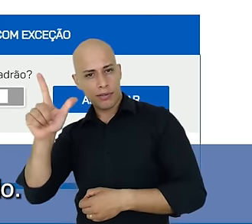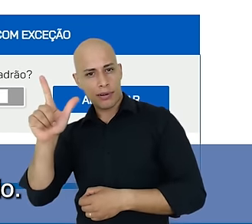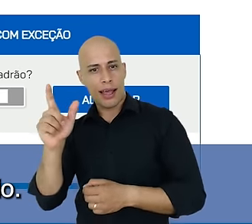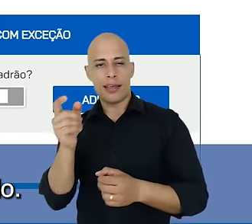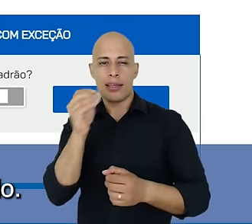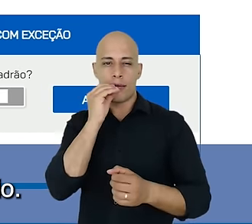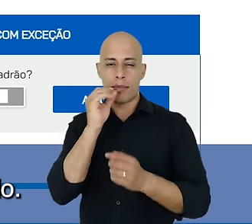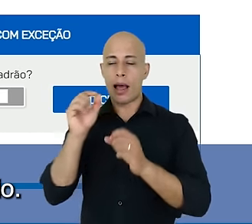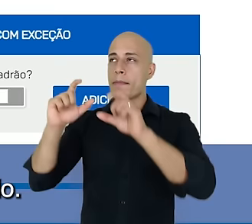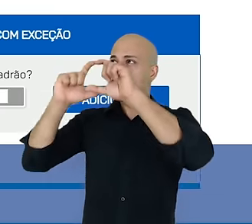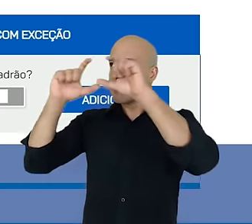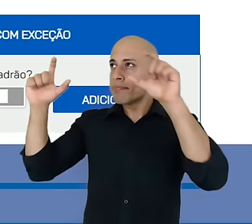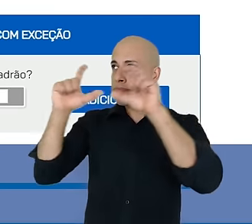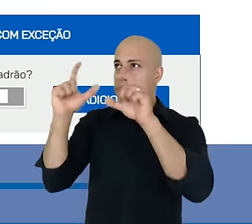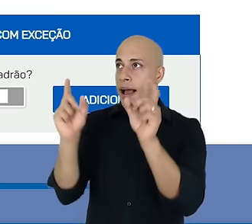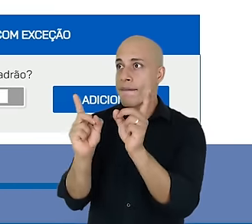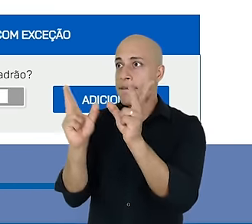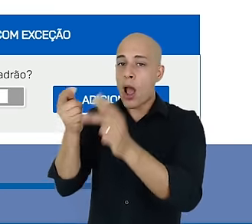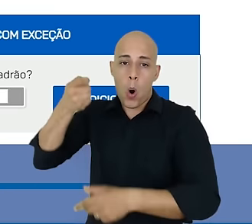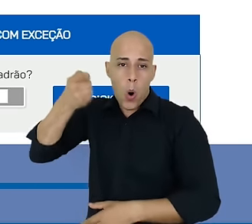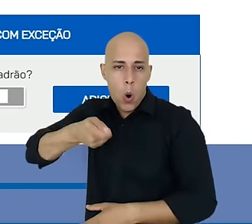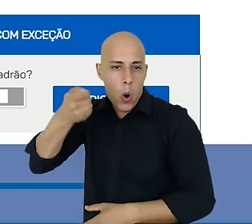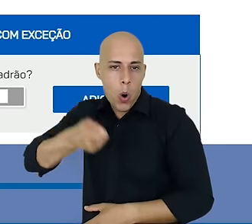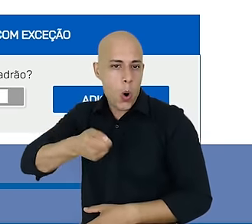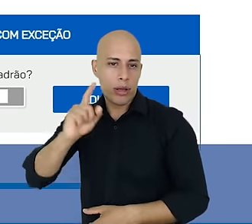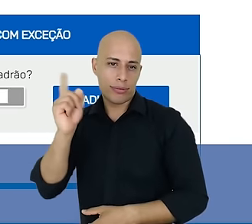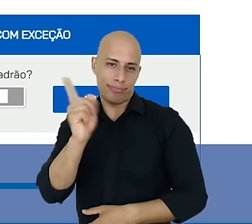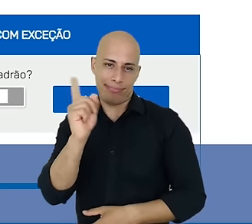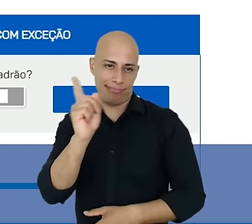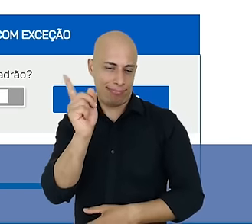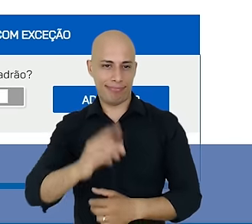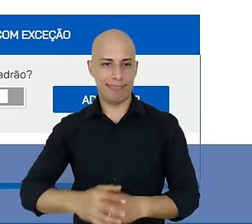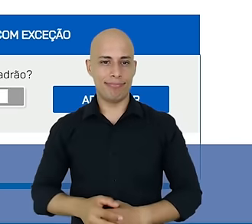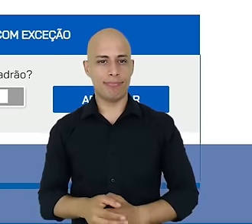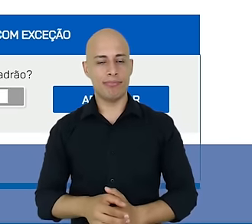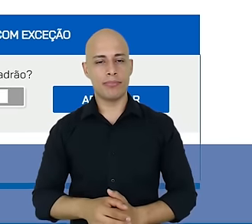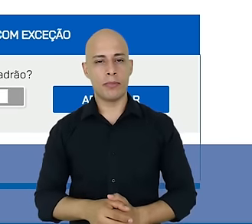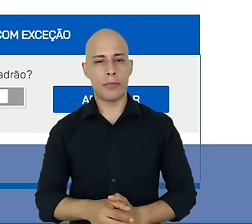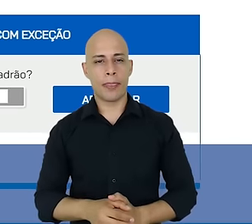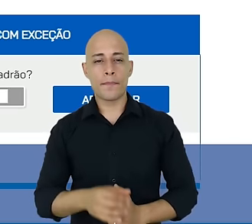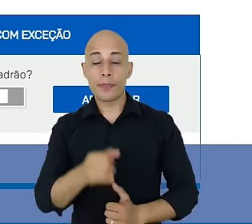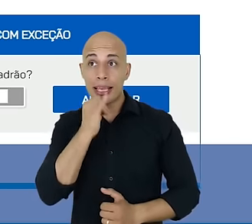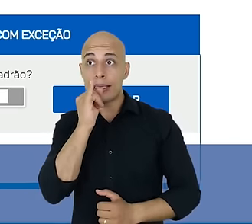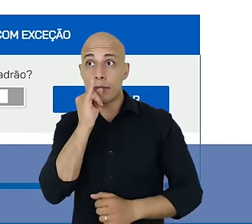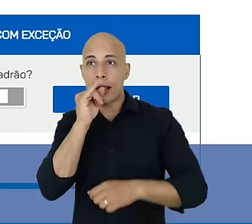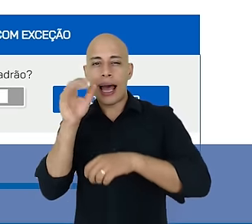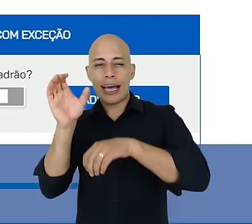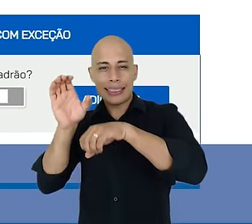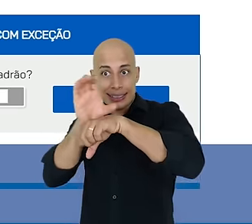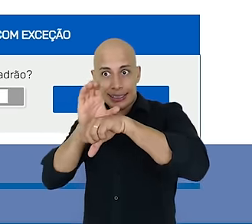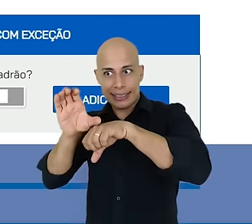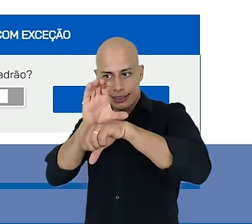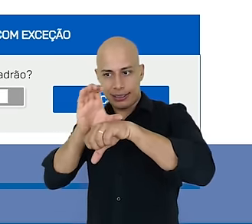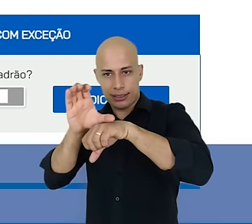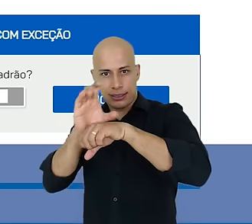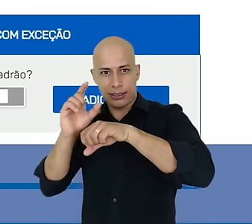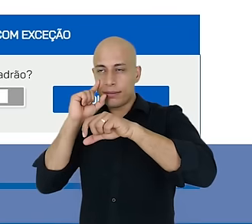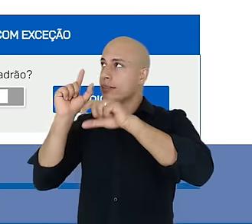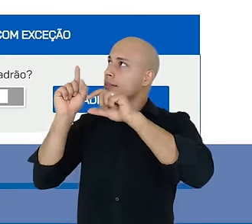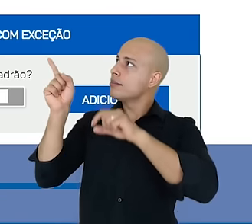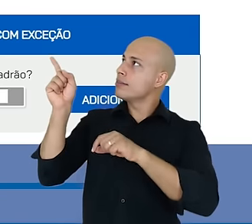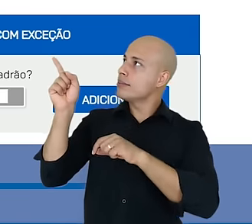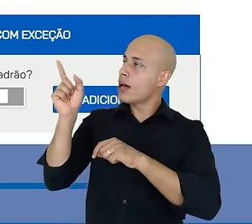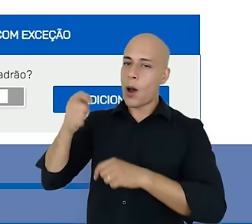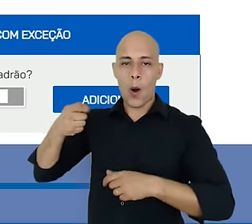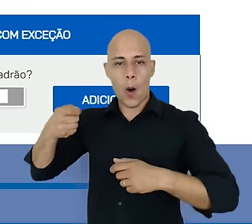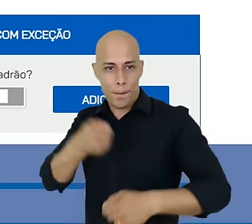combustível aqui nem é obrig H uma coisa nesse sistema El ele trabalha bastante O que é o cinza ele é obrigatório